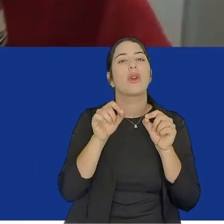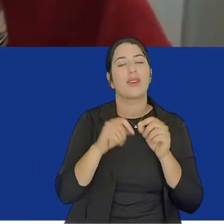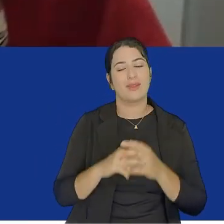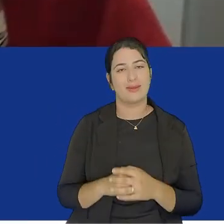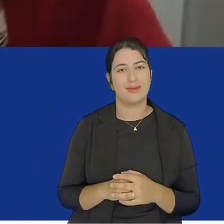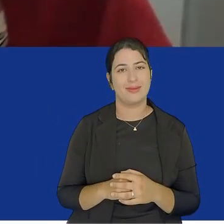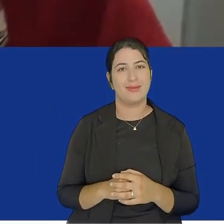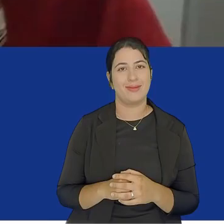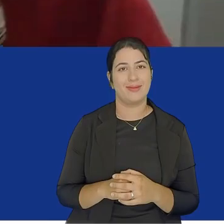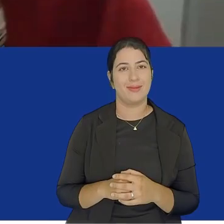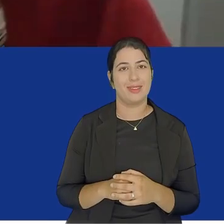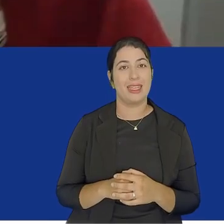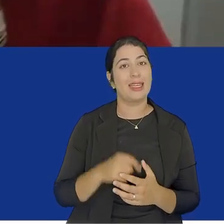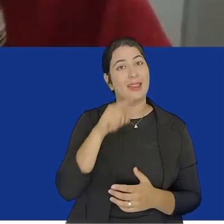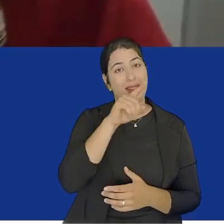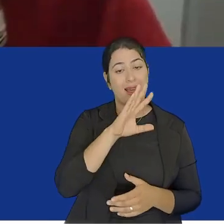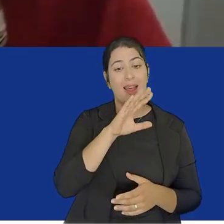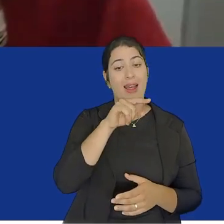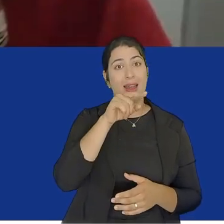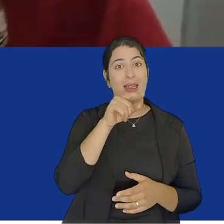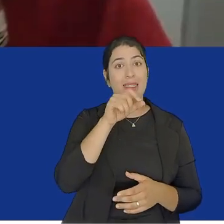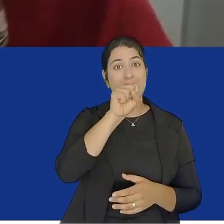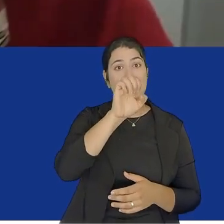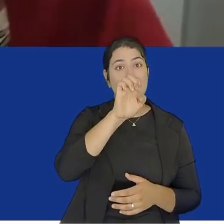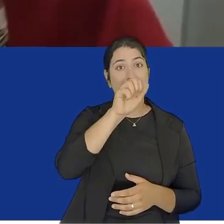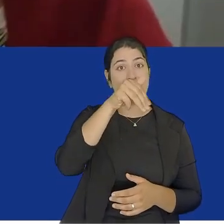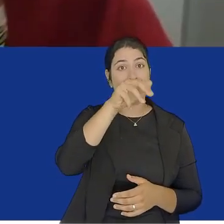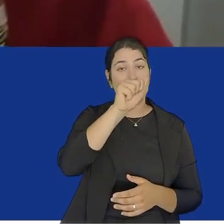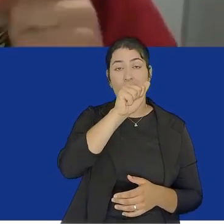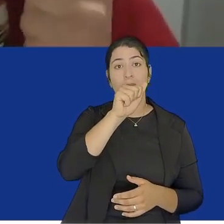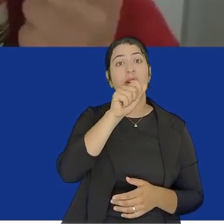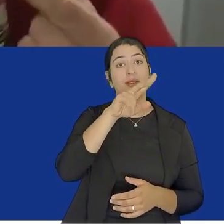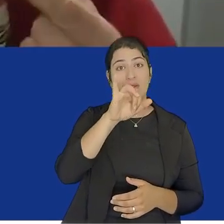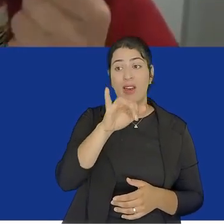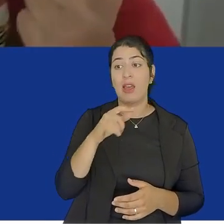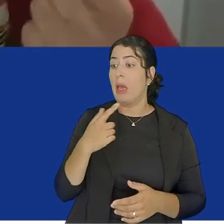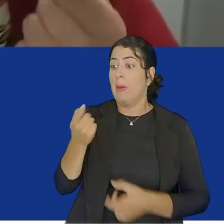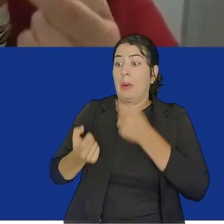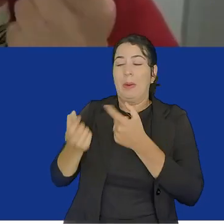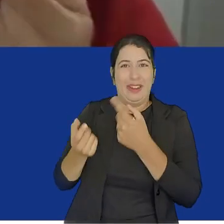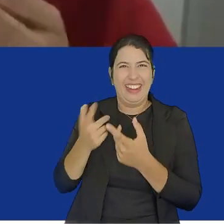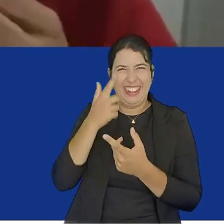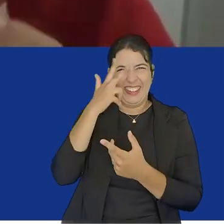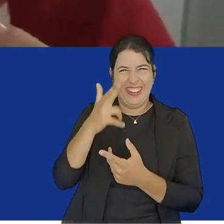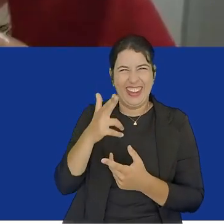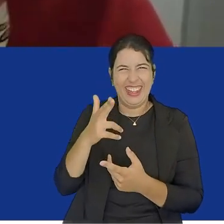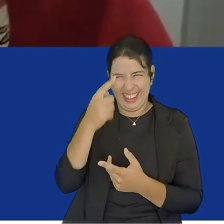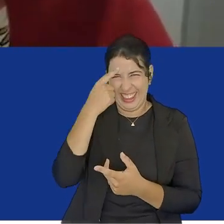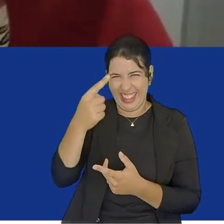E aí a gente vai ter que pular na pipoca. Porque se eu quero realmente fazer